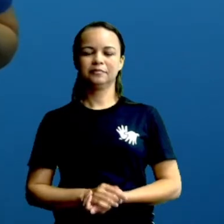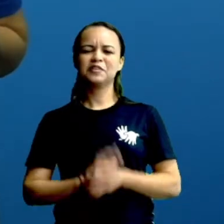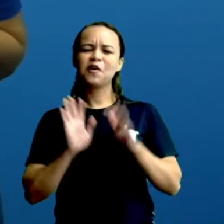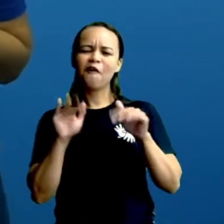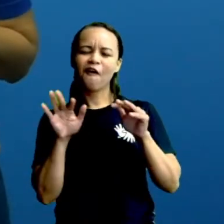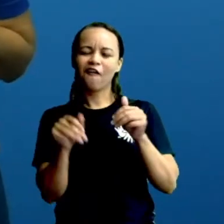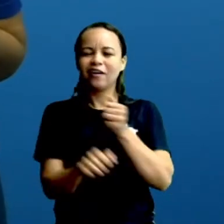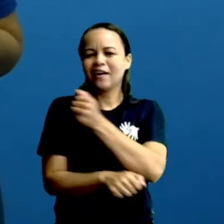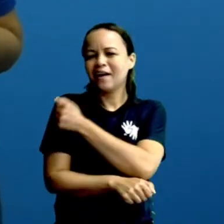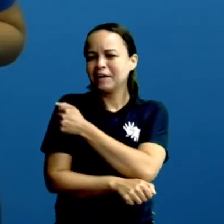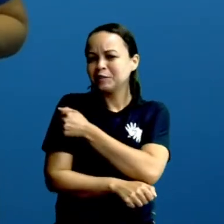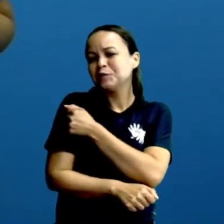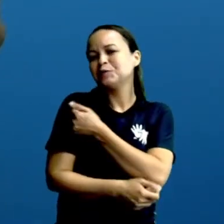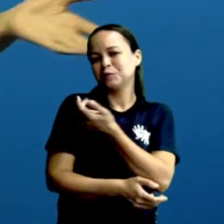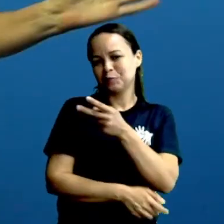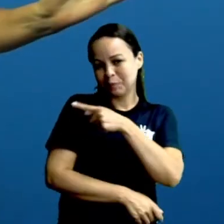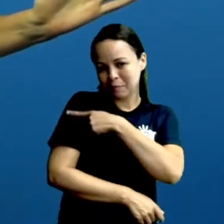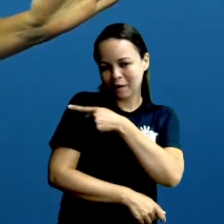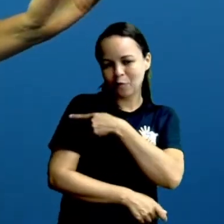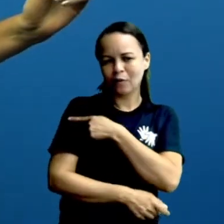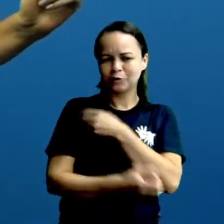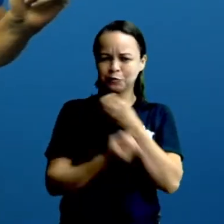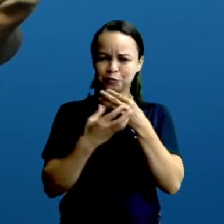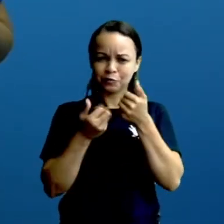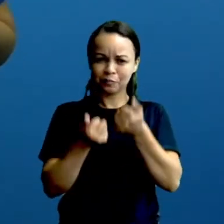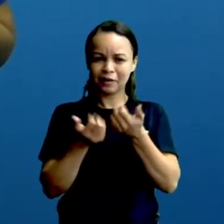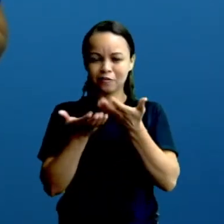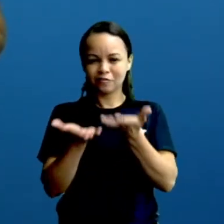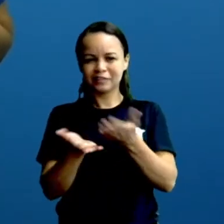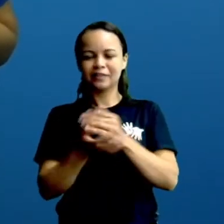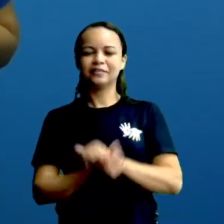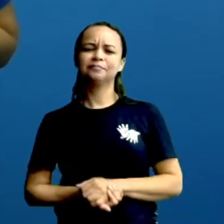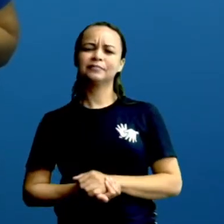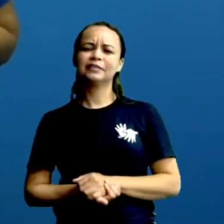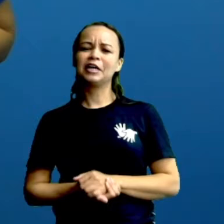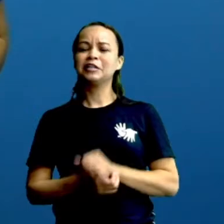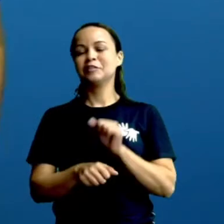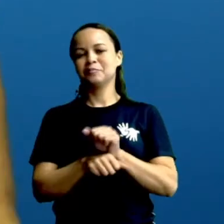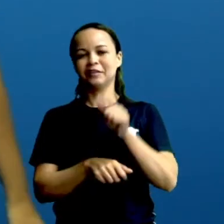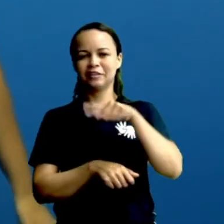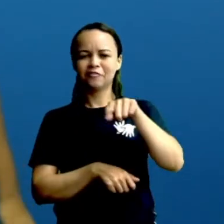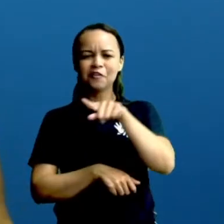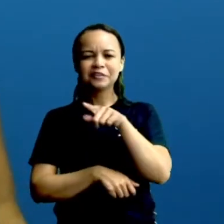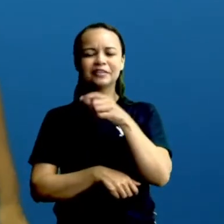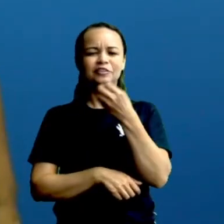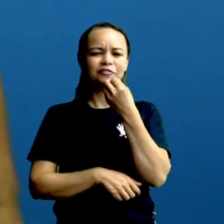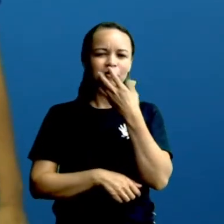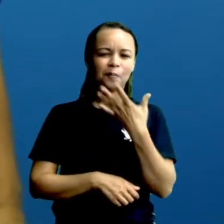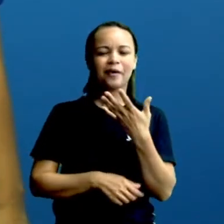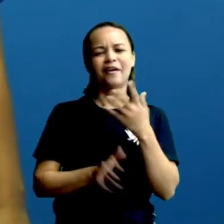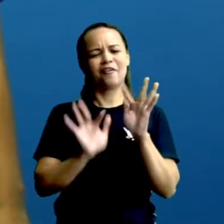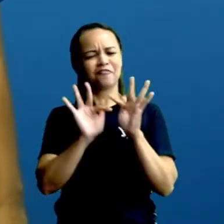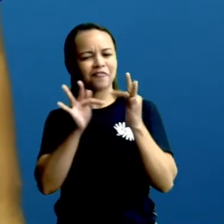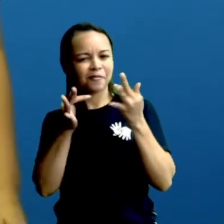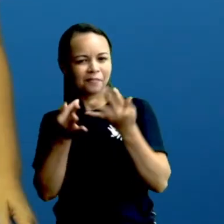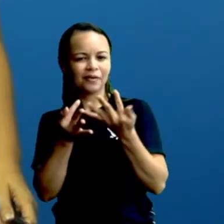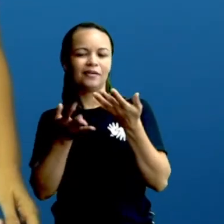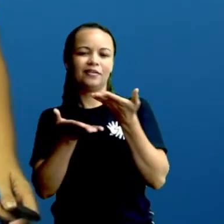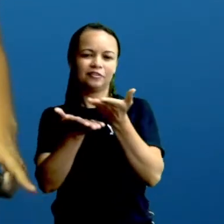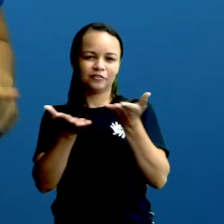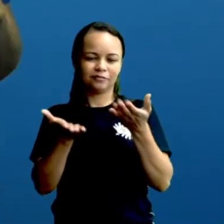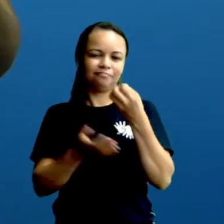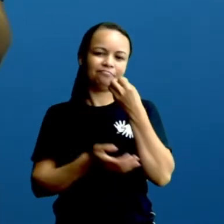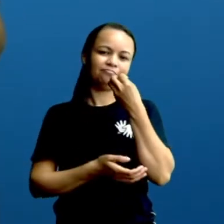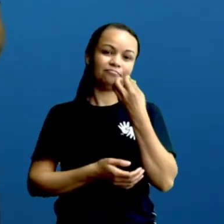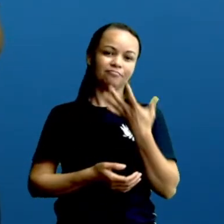Olá, turminha do primeiro ano! Tudo bom com vocês? Eu espero que vocês estejam bem e que os familiares de vocês também